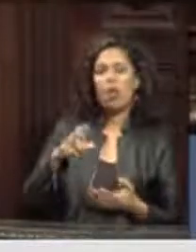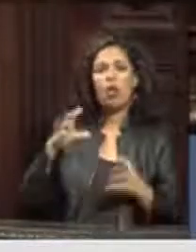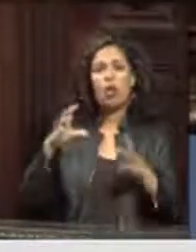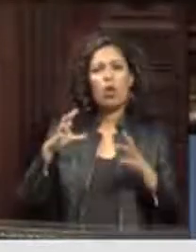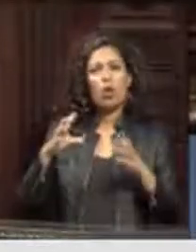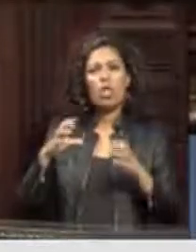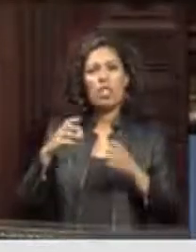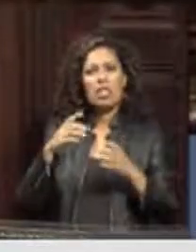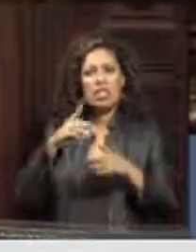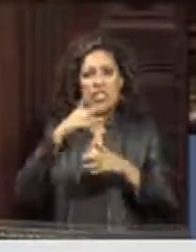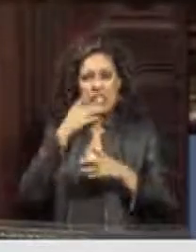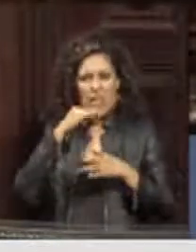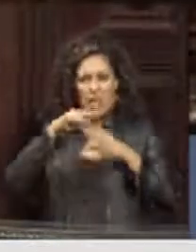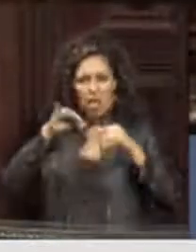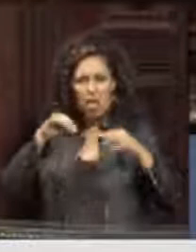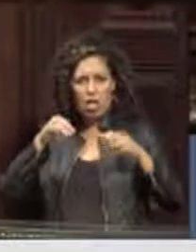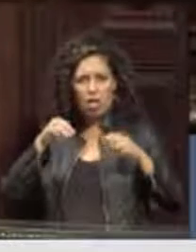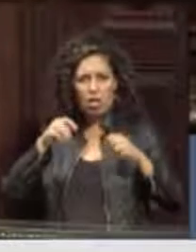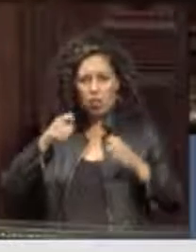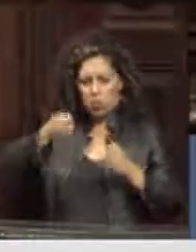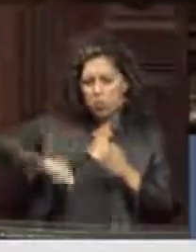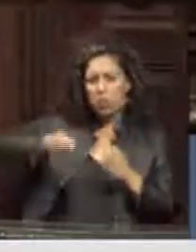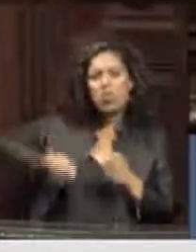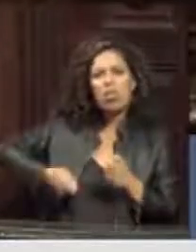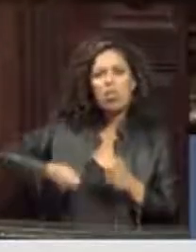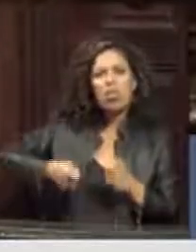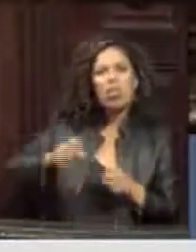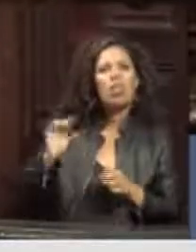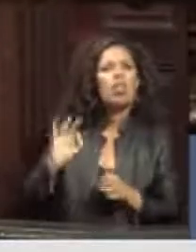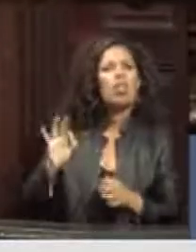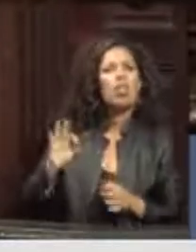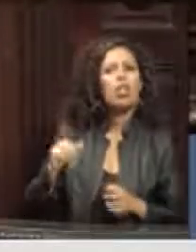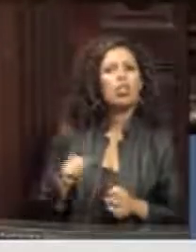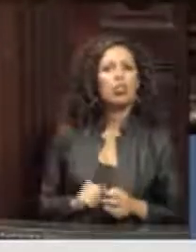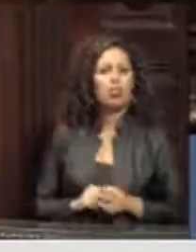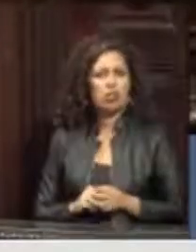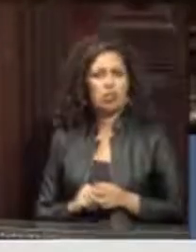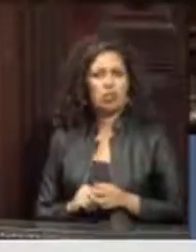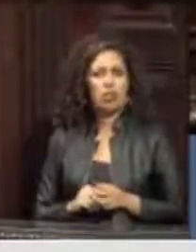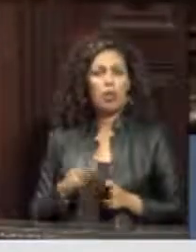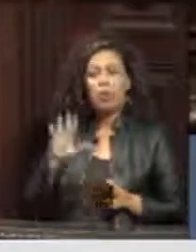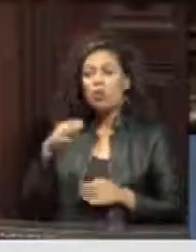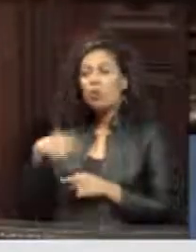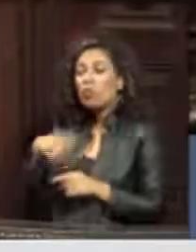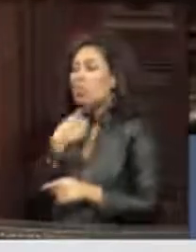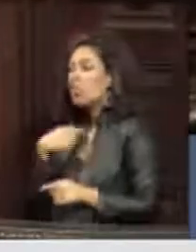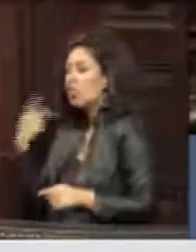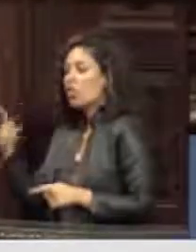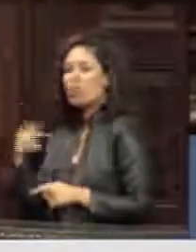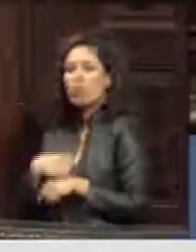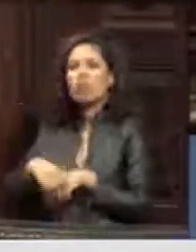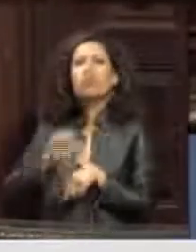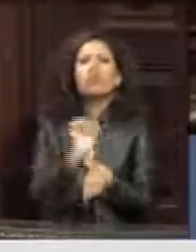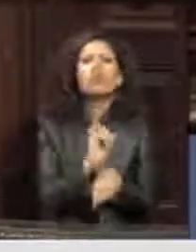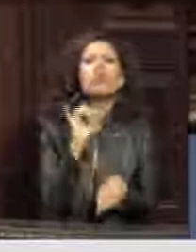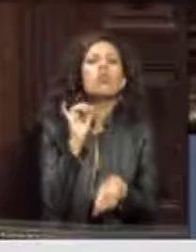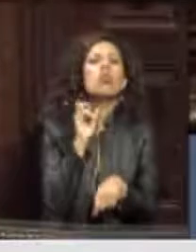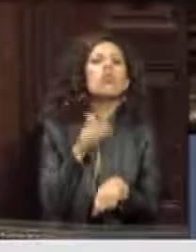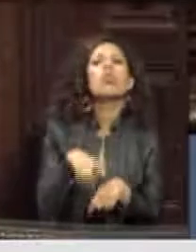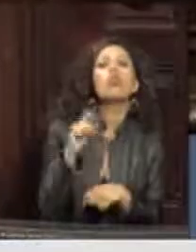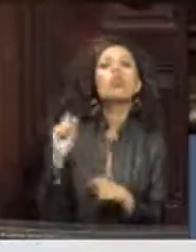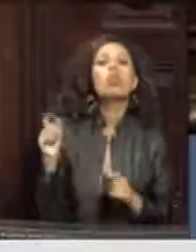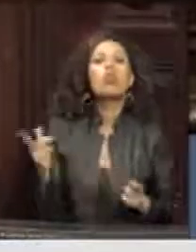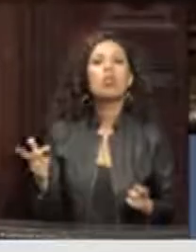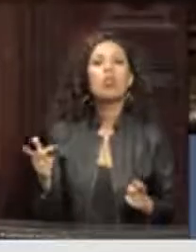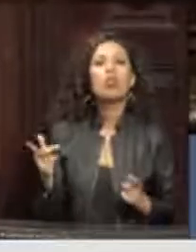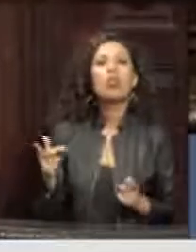e segurança para o motorista, pois o estado quer privatizar essa estrada. Caminhando um pouco mais para